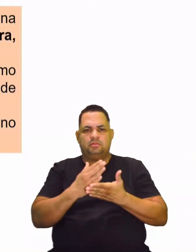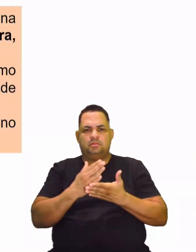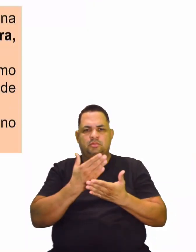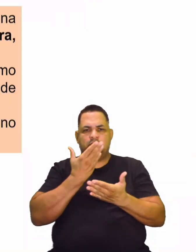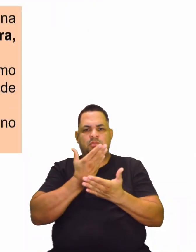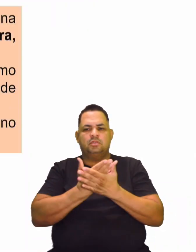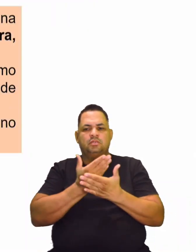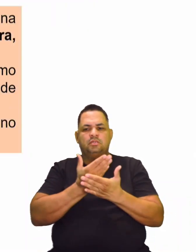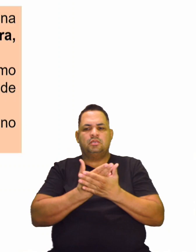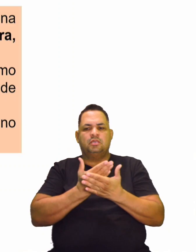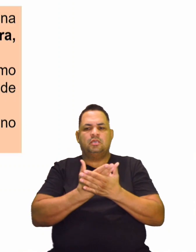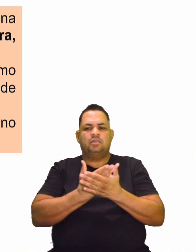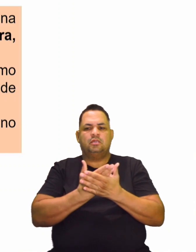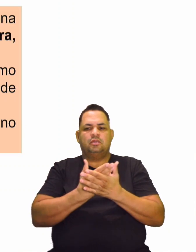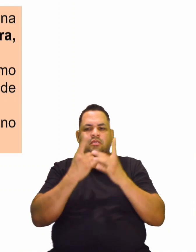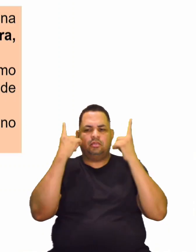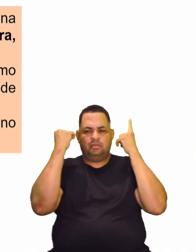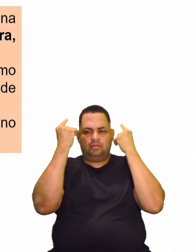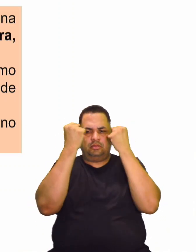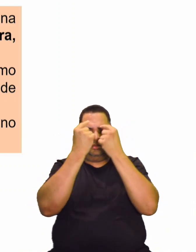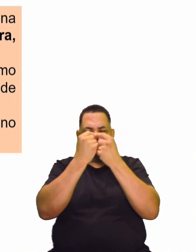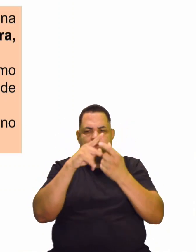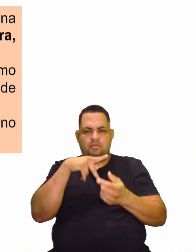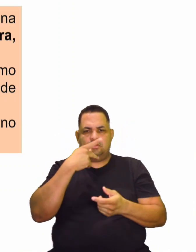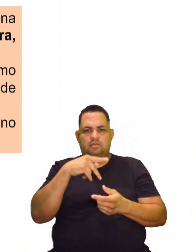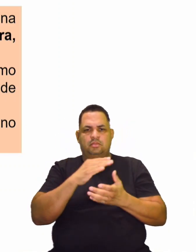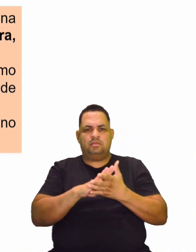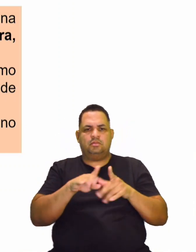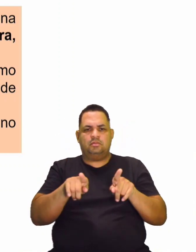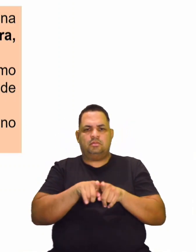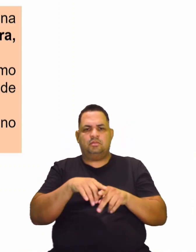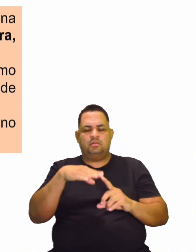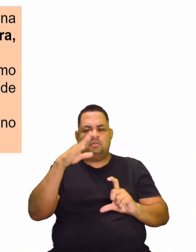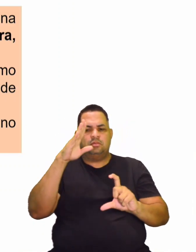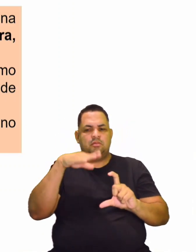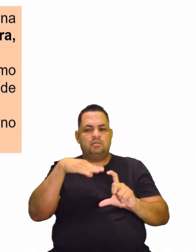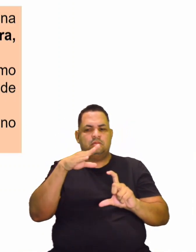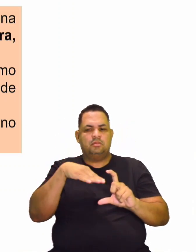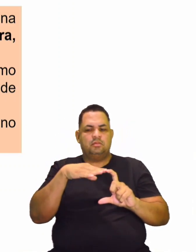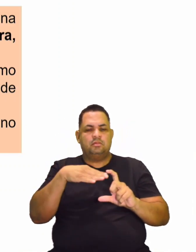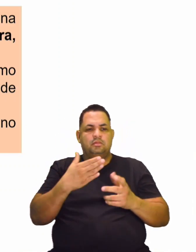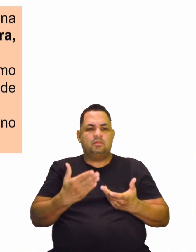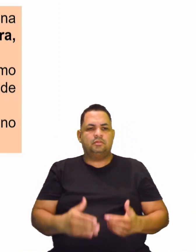arte grega. Vamos falar um pouco da mitologia grega.